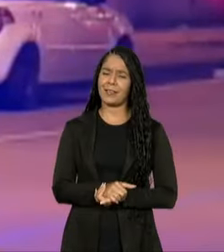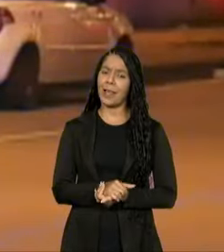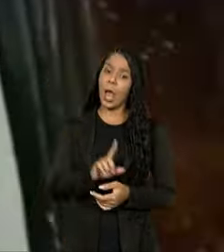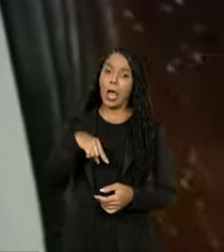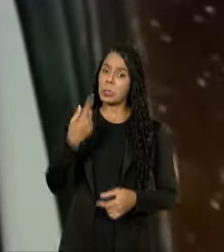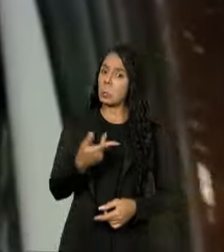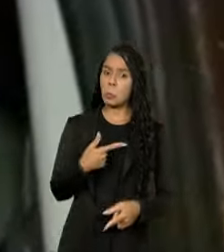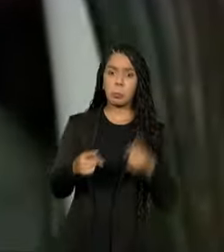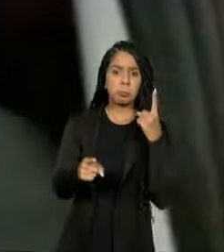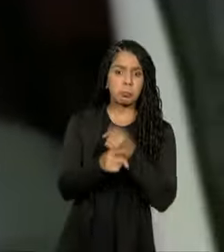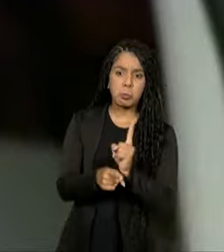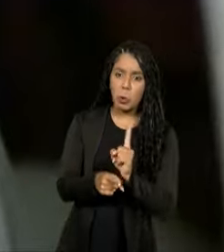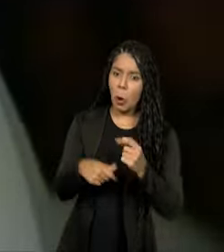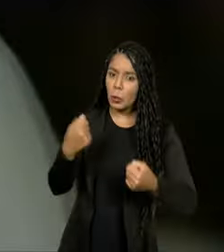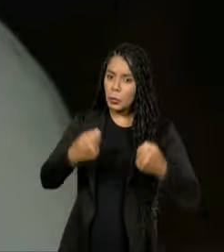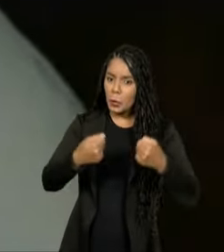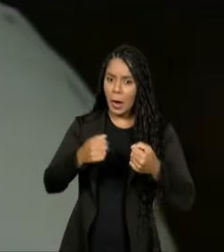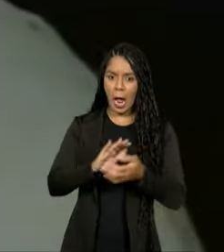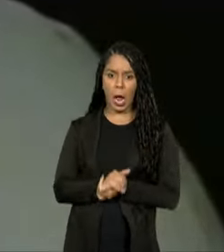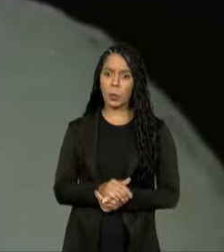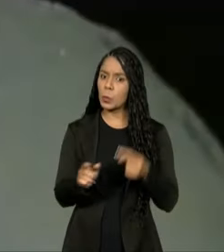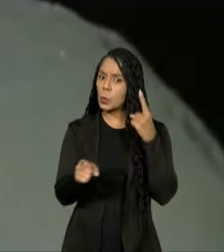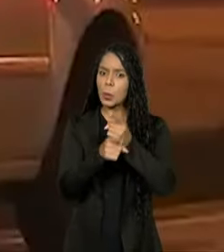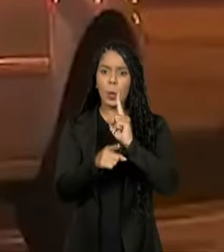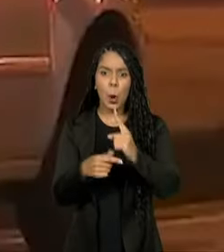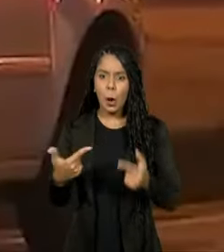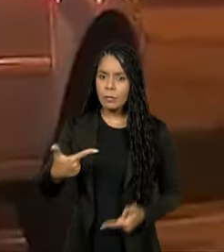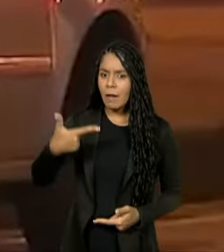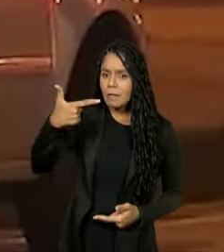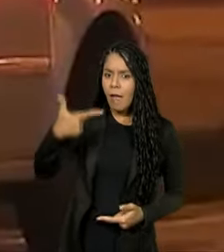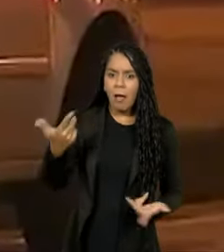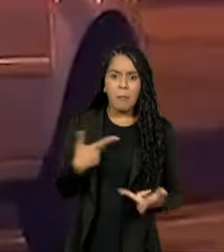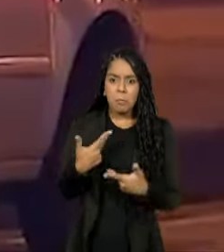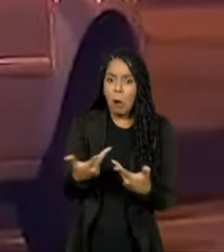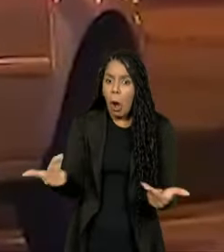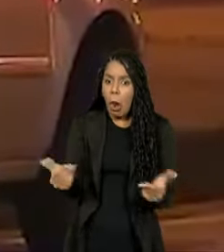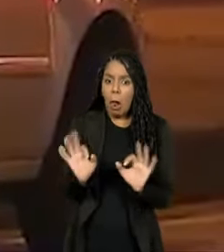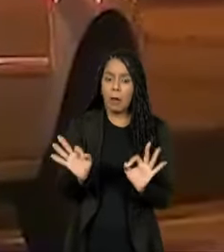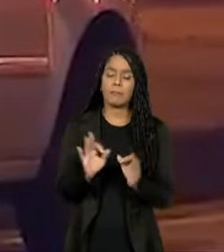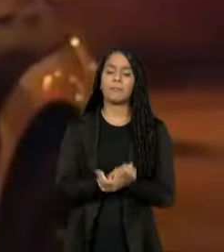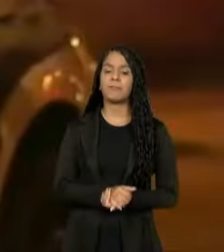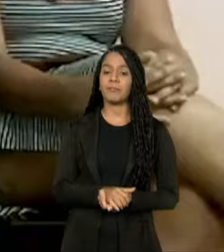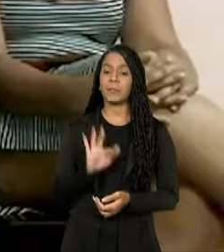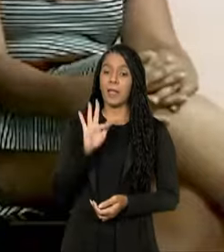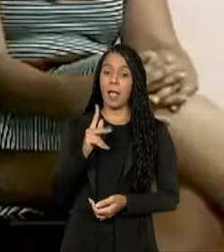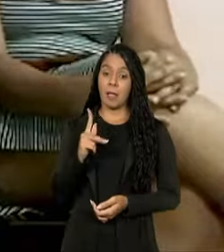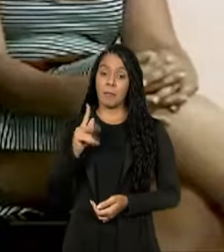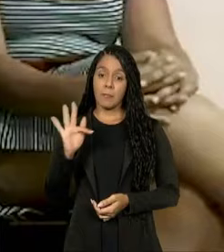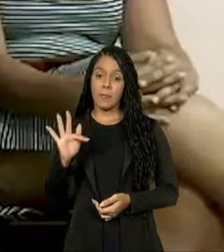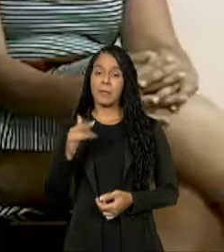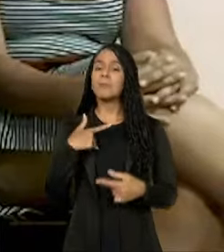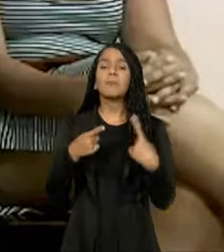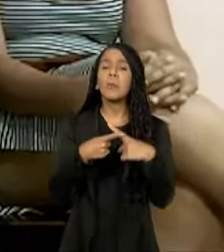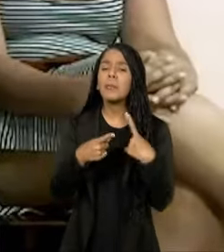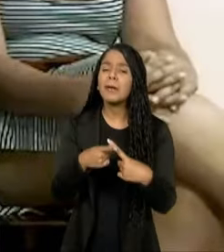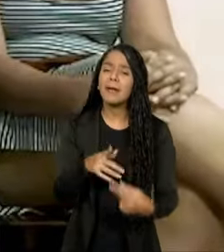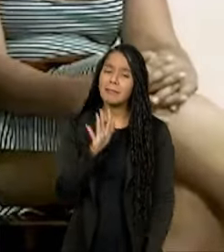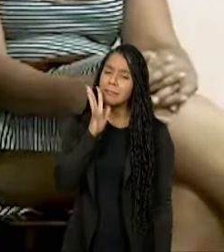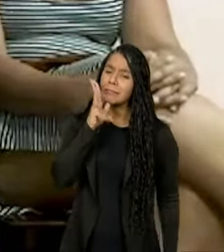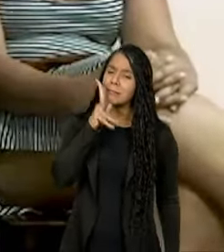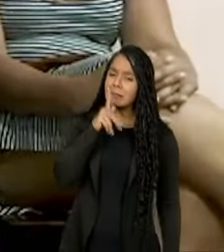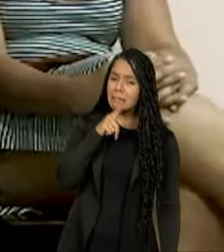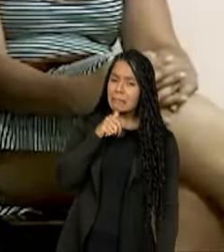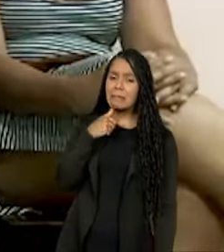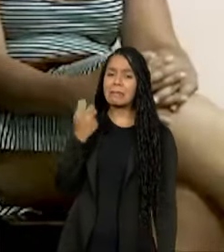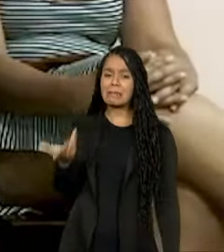Depois acha o carro, as armas. É, mas aí vamos lá. Aí a Polícia Federal assume. Né? Pegando aqui o que o Milton estava falando. Por que demorou tanto? Desculpa, mas por